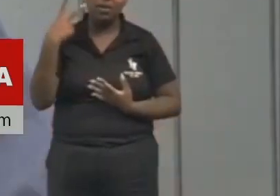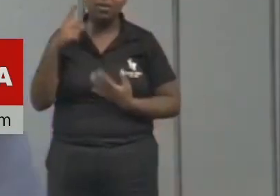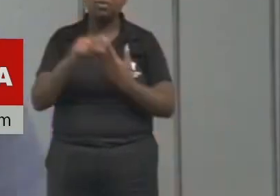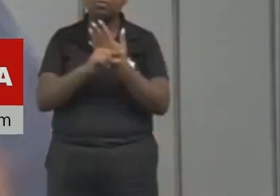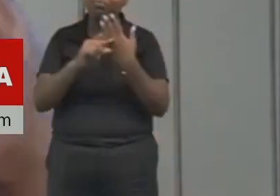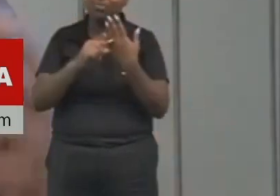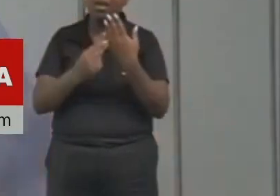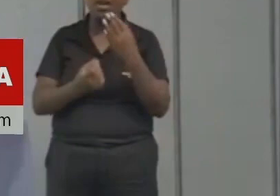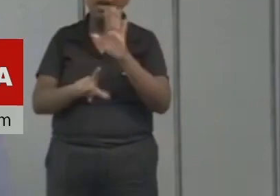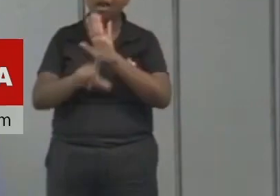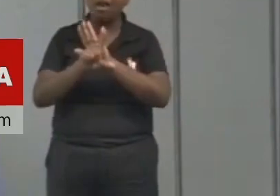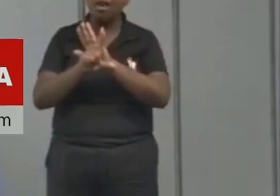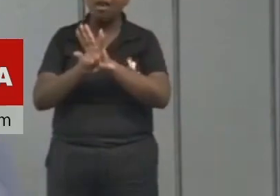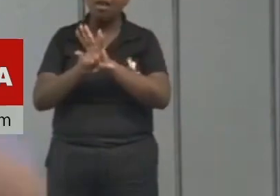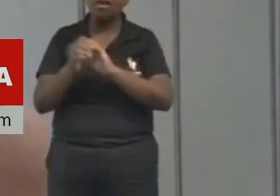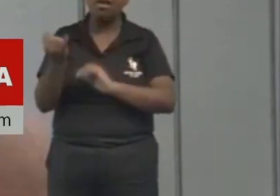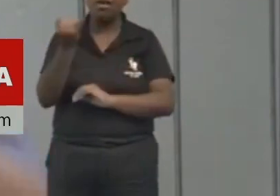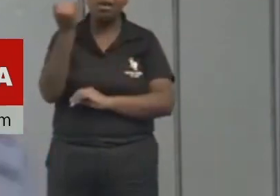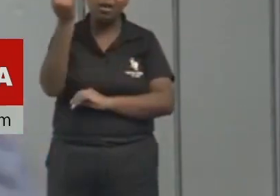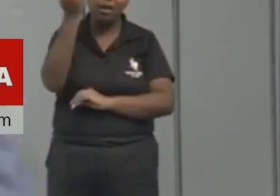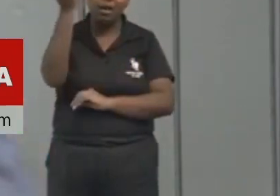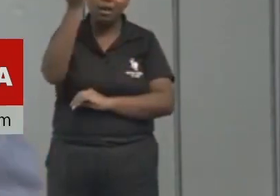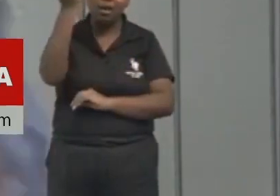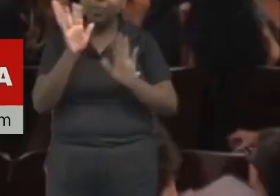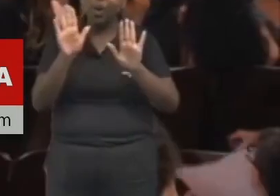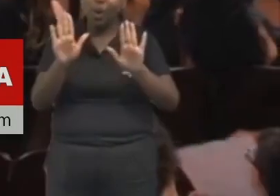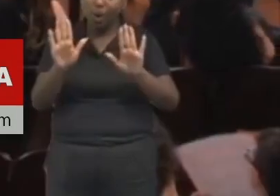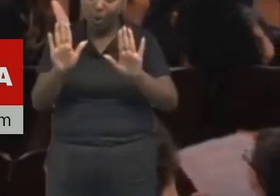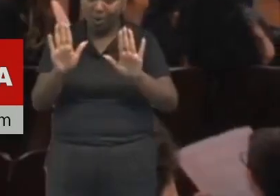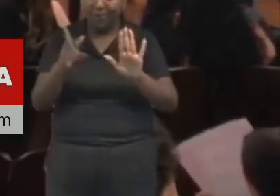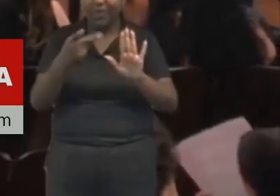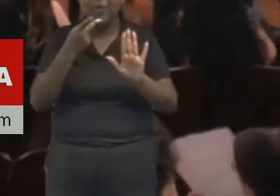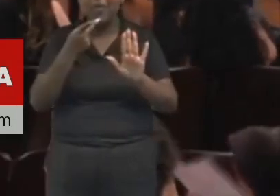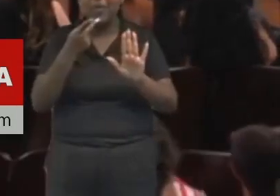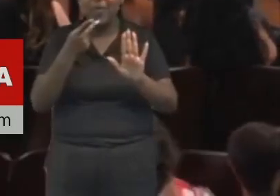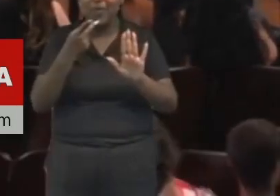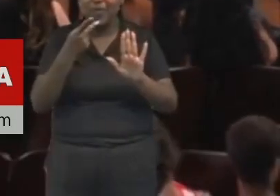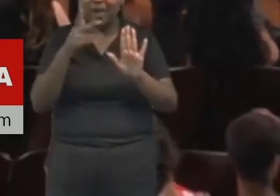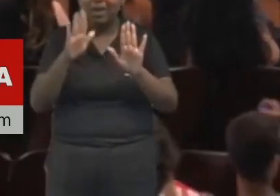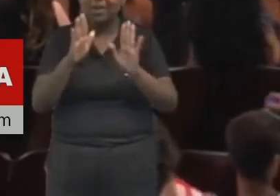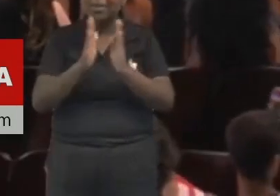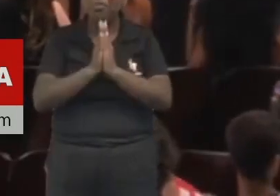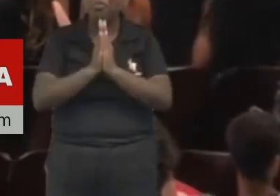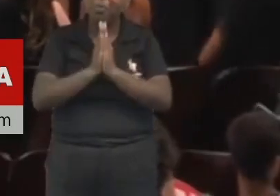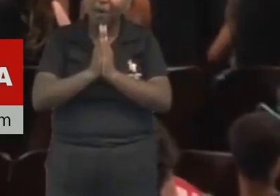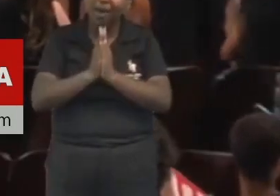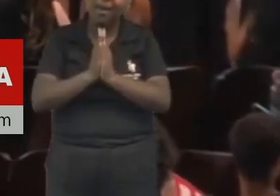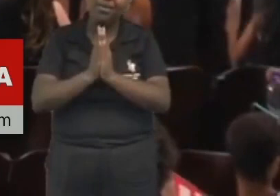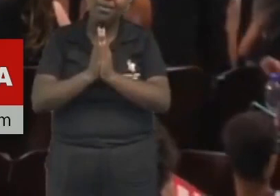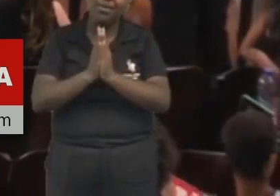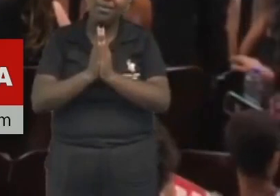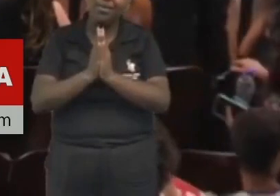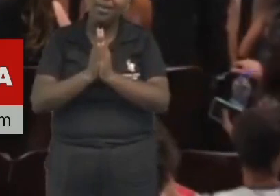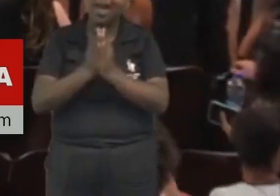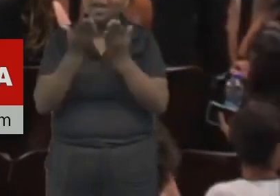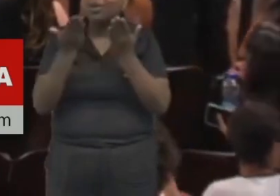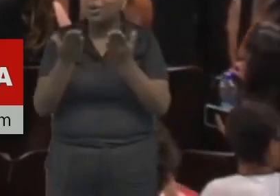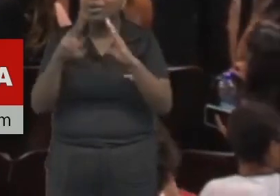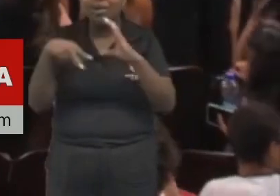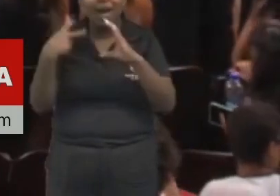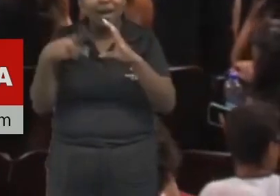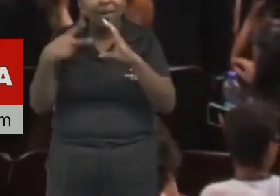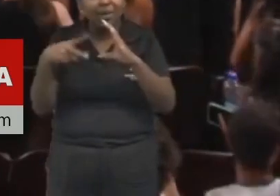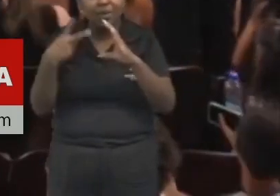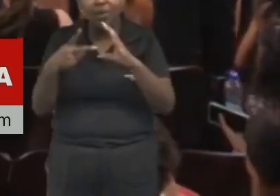autoria da lei. Eu acho importante pedir a consideração de Vossa Excelência. Deixa eu falar uma coisa com o senhor. Eu faço um apelo ao senhor, em nome da casa,